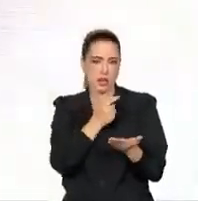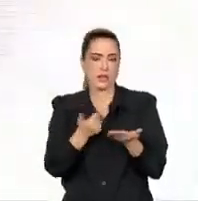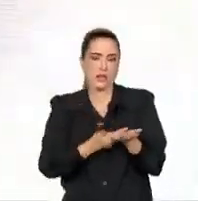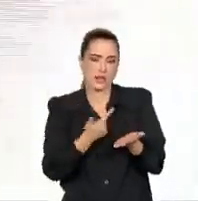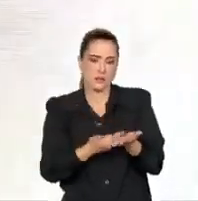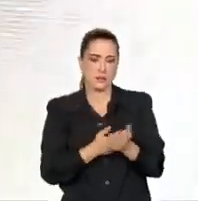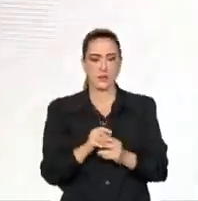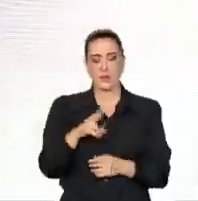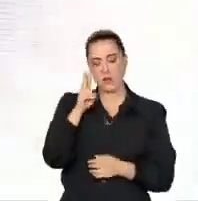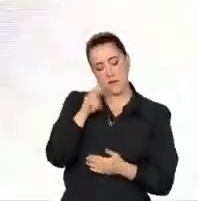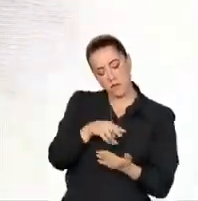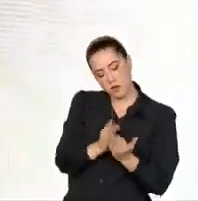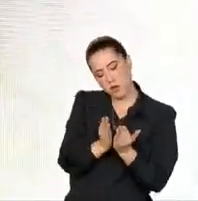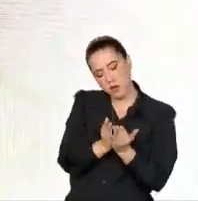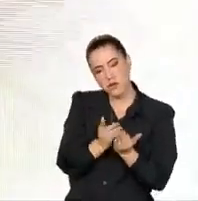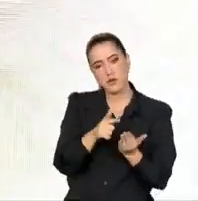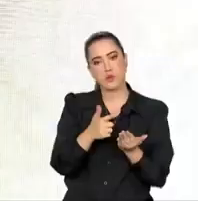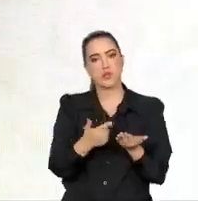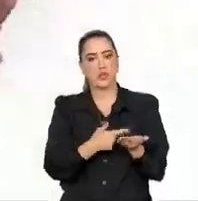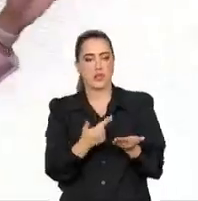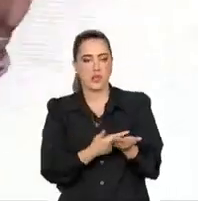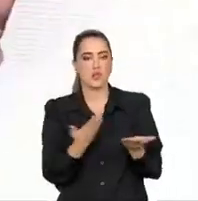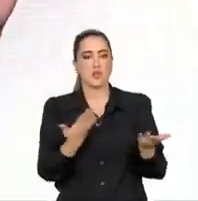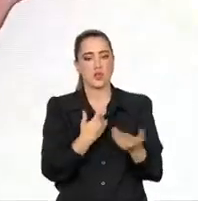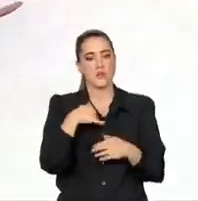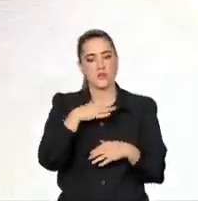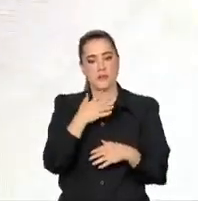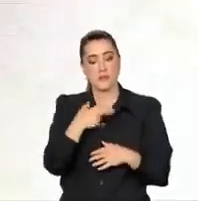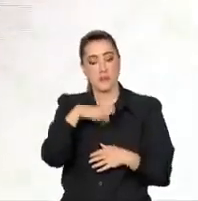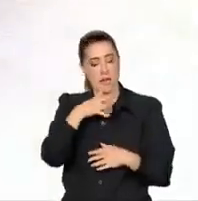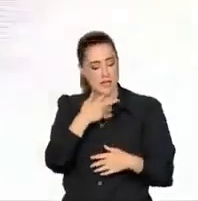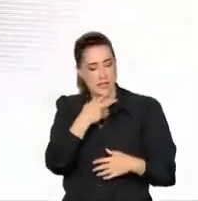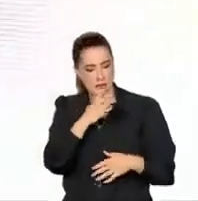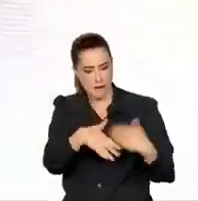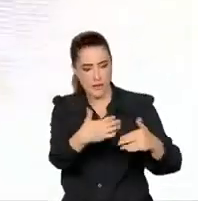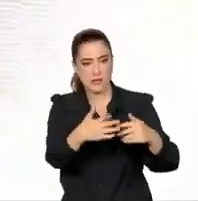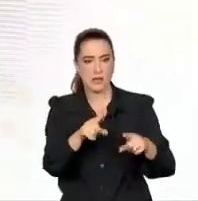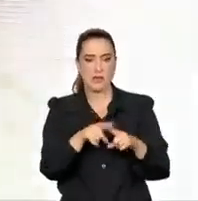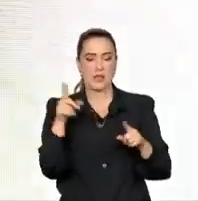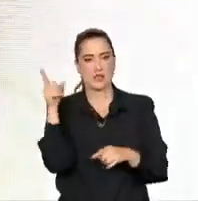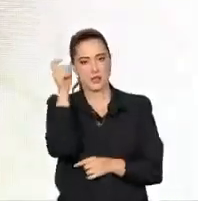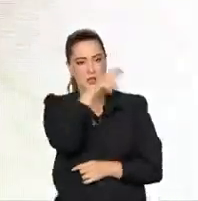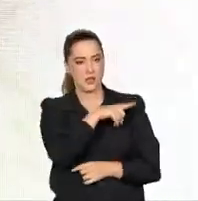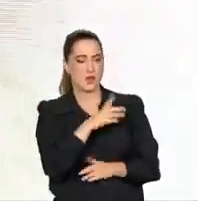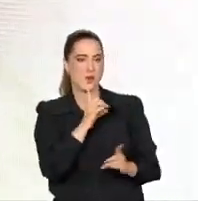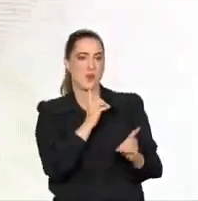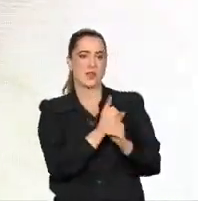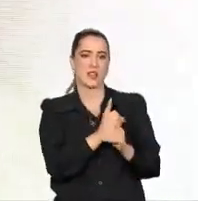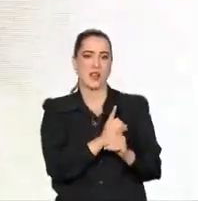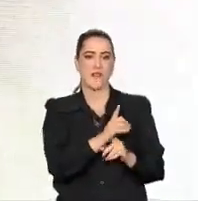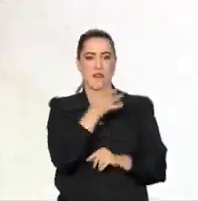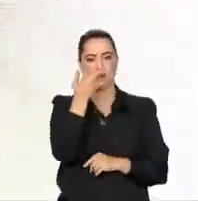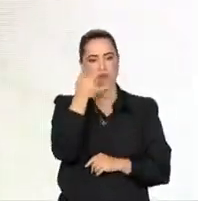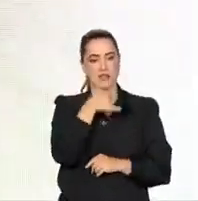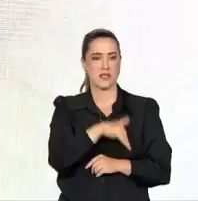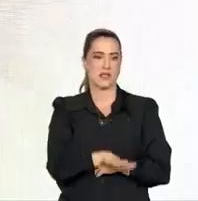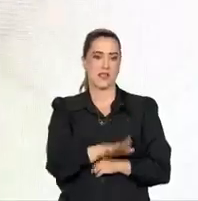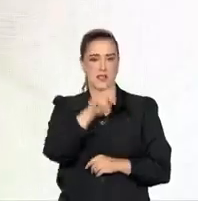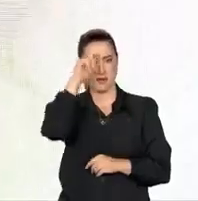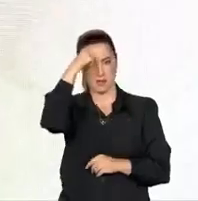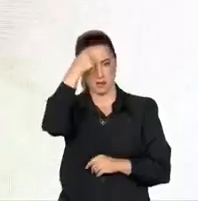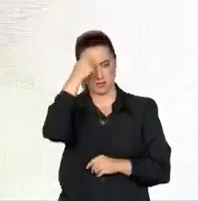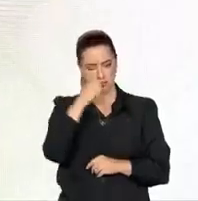mas eu abria os livros de inglês, que hoje já estão muito mais avançados, sabe, Wellington? Está melhor. Mas dificilmente eu encontrava uma criança